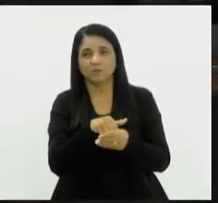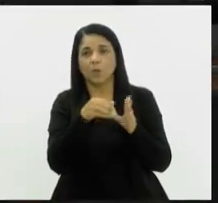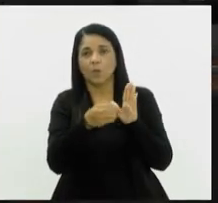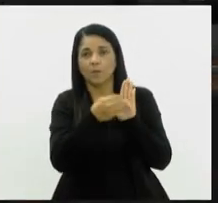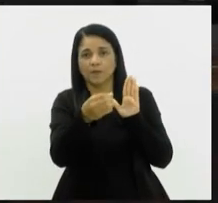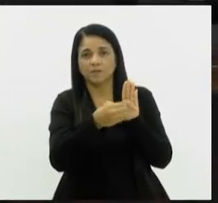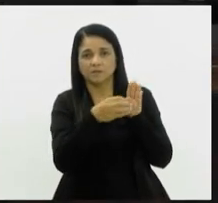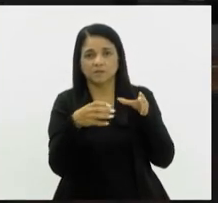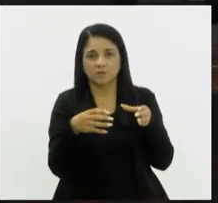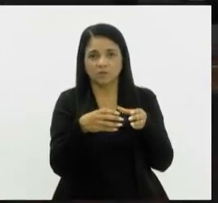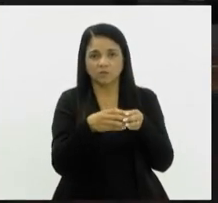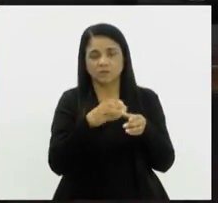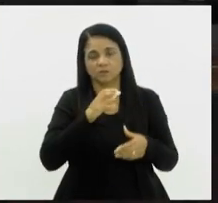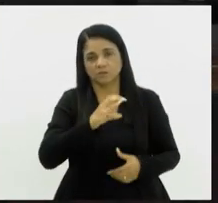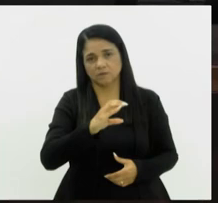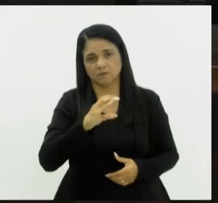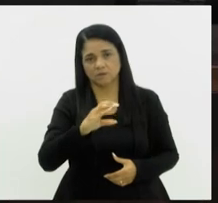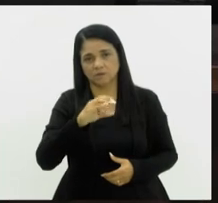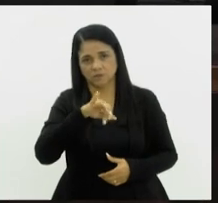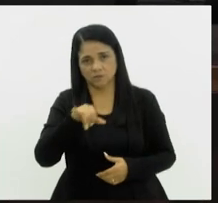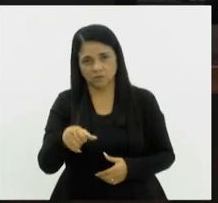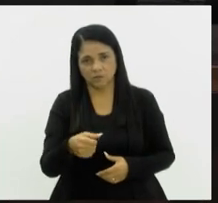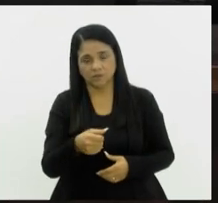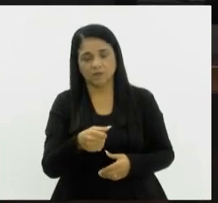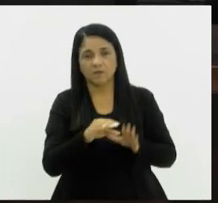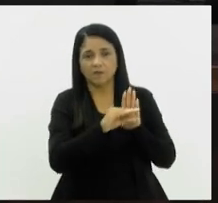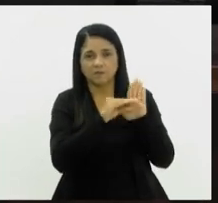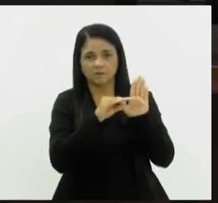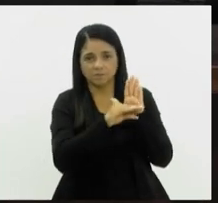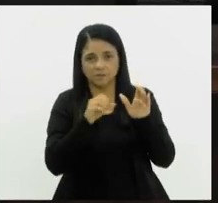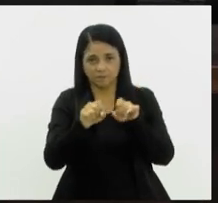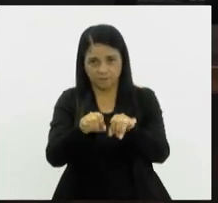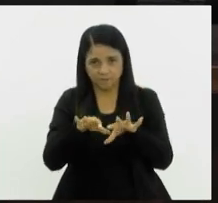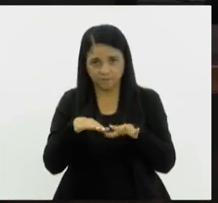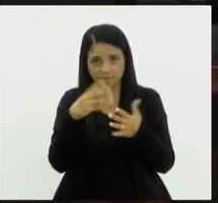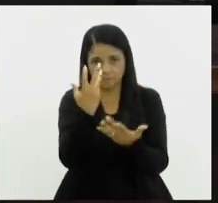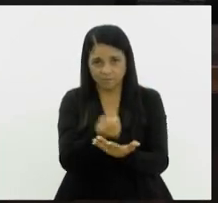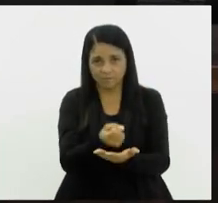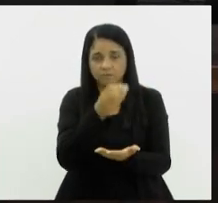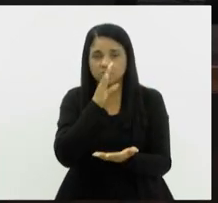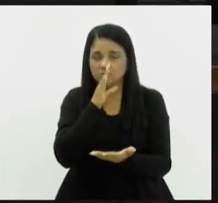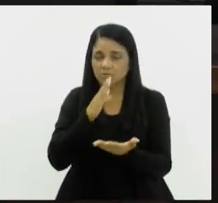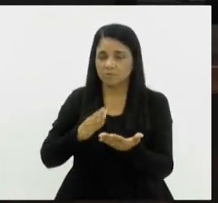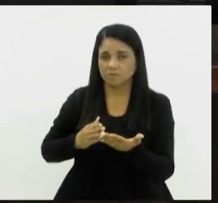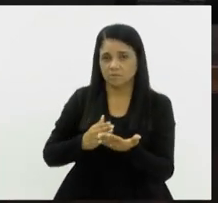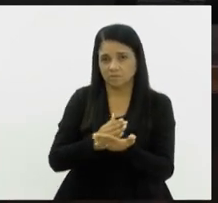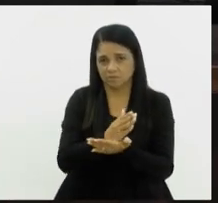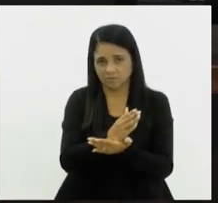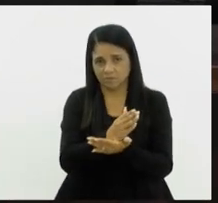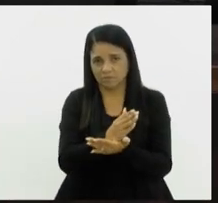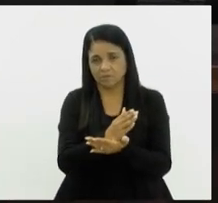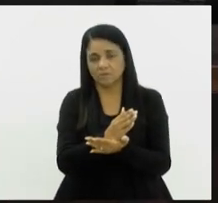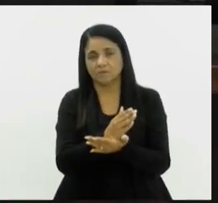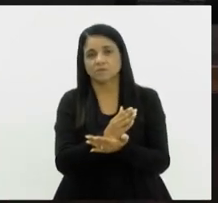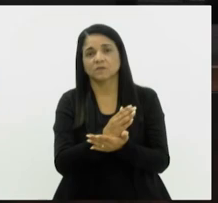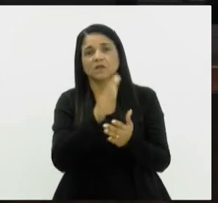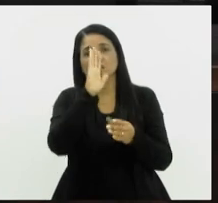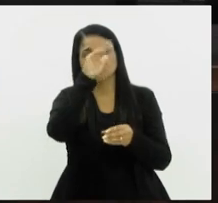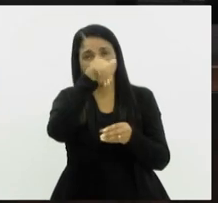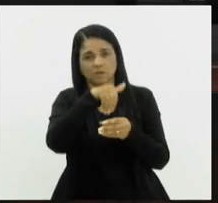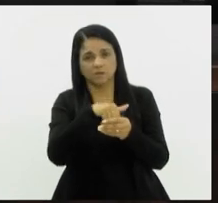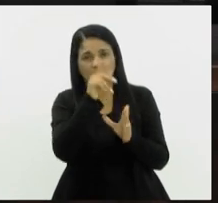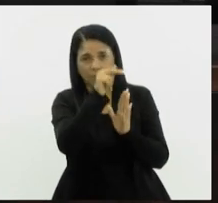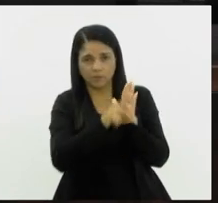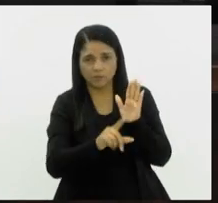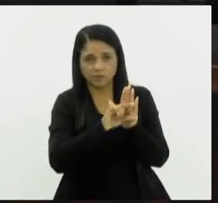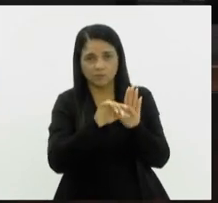da Comissão de Constituição e Justiça. As emendas de plenário. Senhores que aprovam, permaneçam como estão, aprovado. Em votação, o